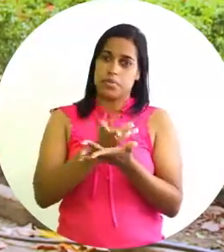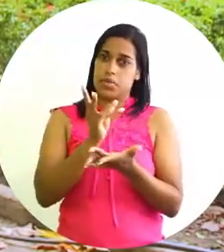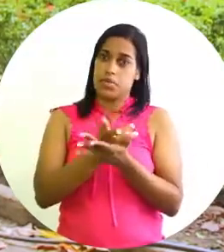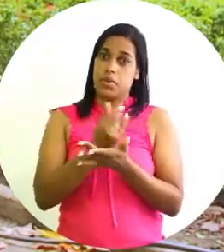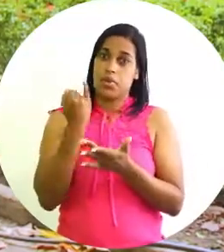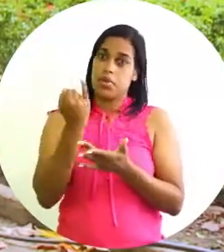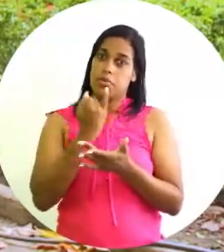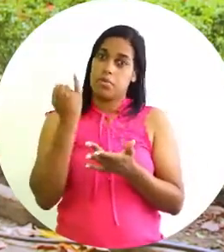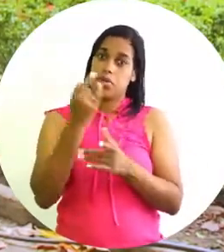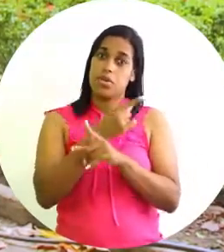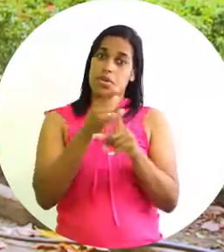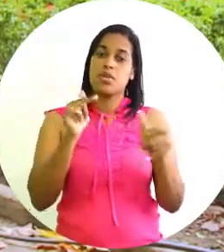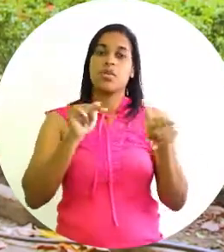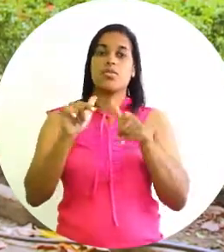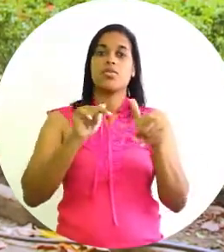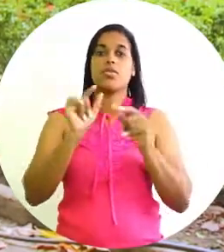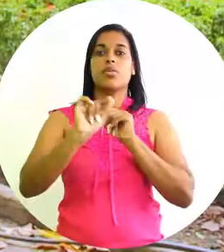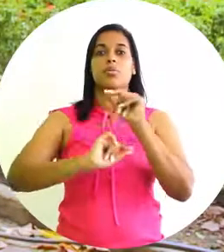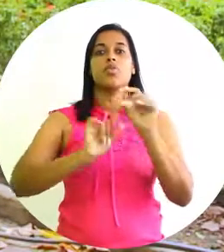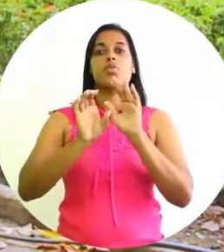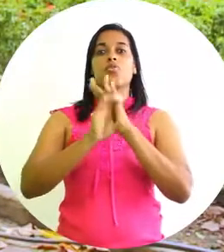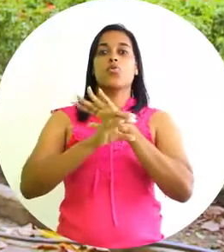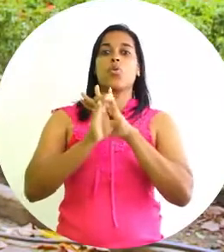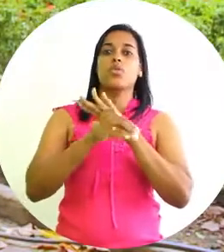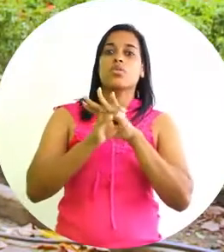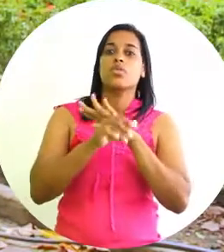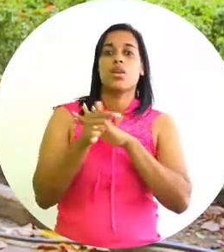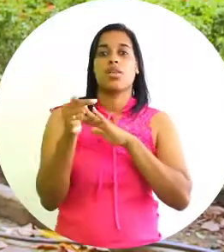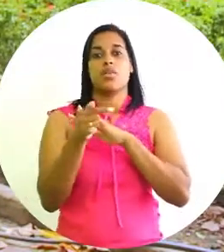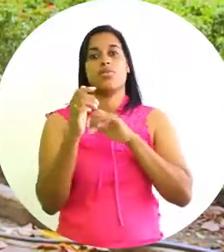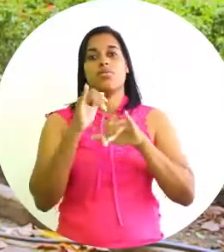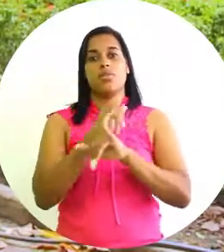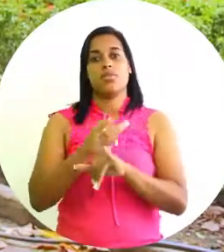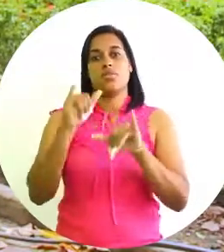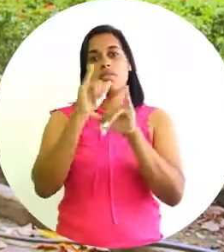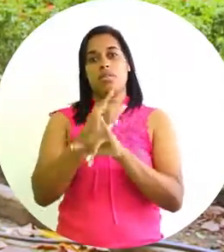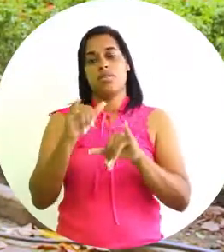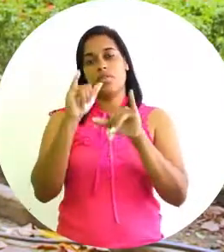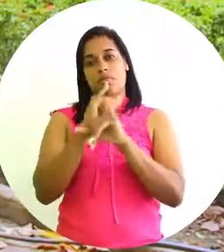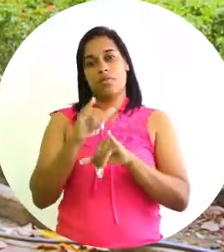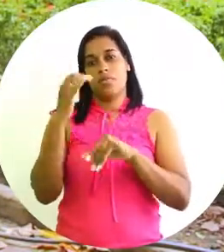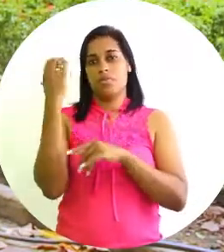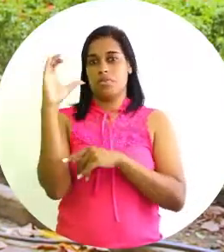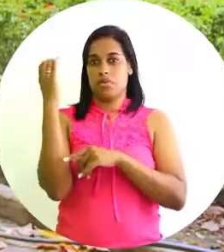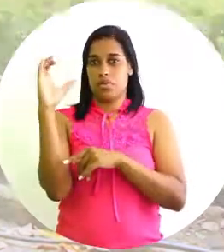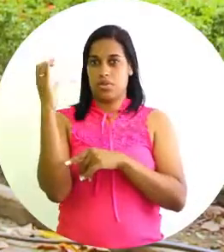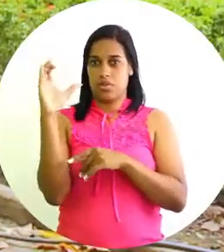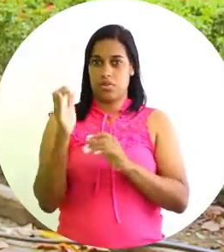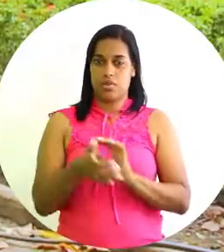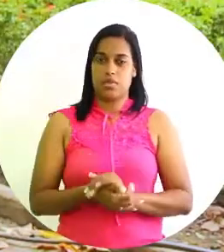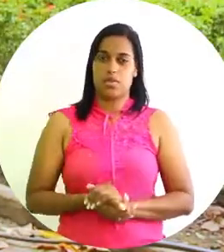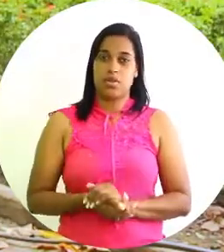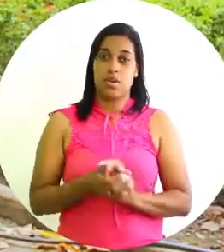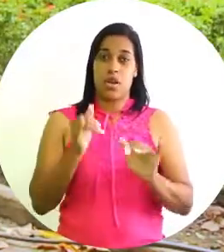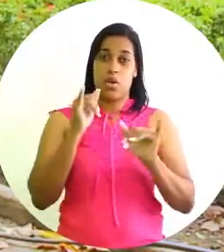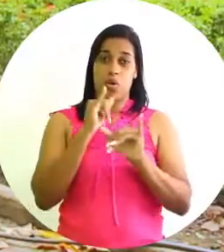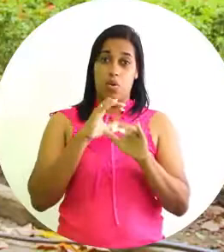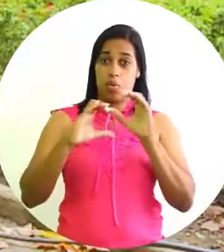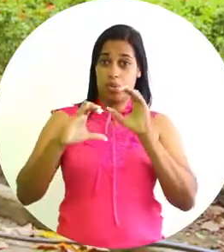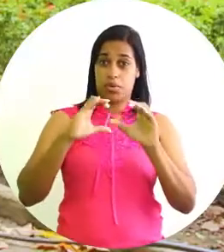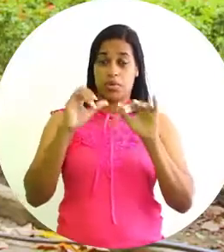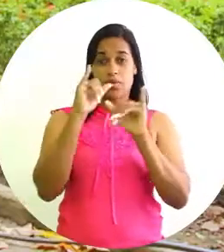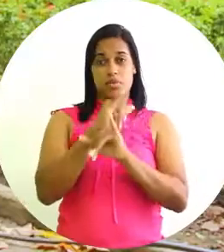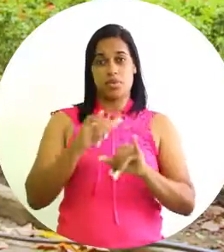então é importante que a gente trabalhe os conceitos dessa comunicação e informação científicas. A comunicação